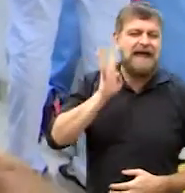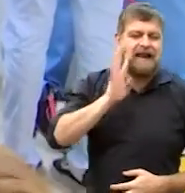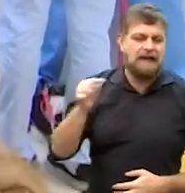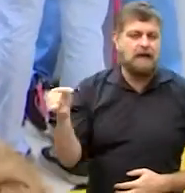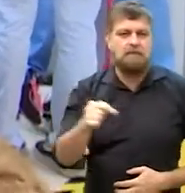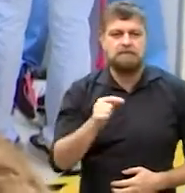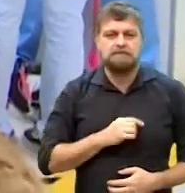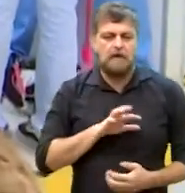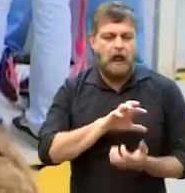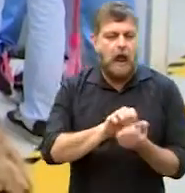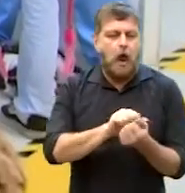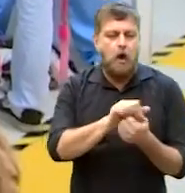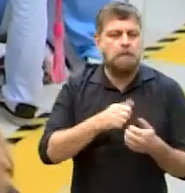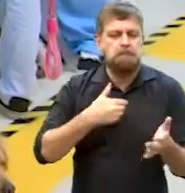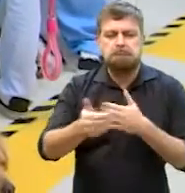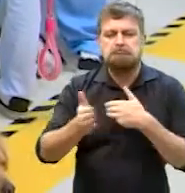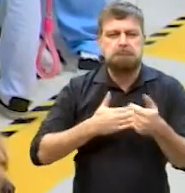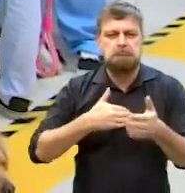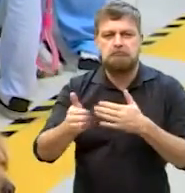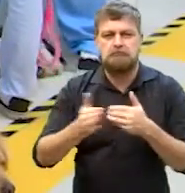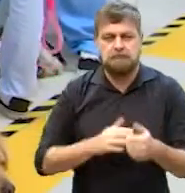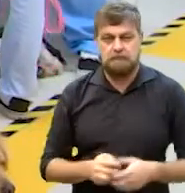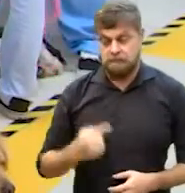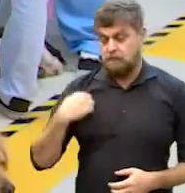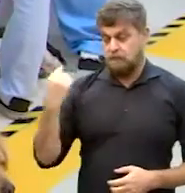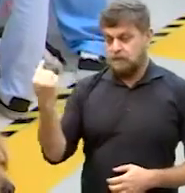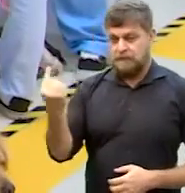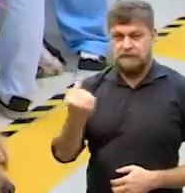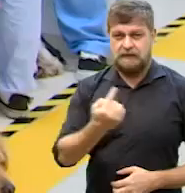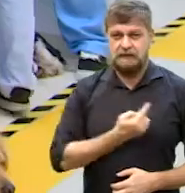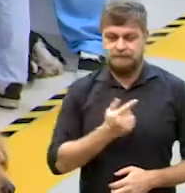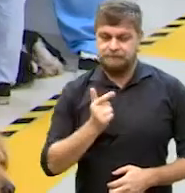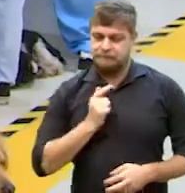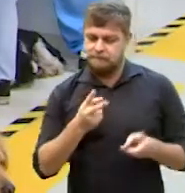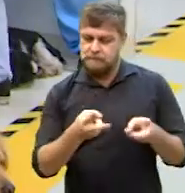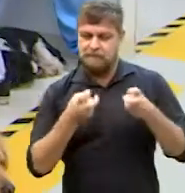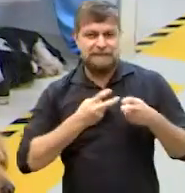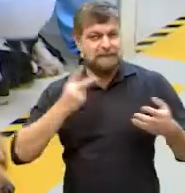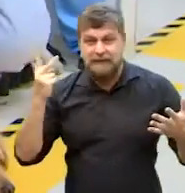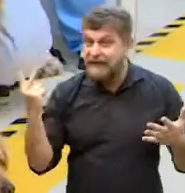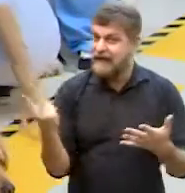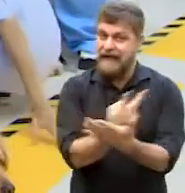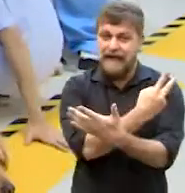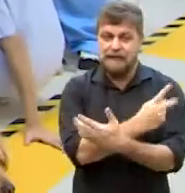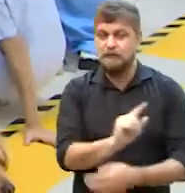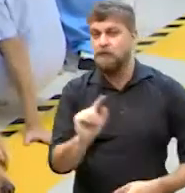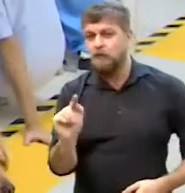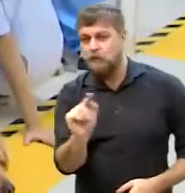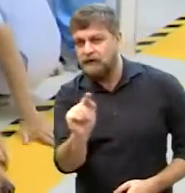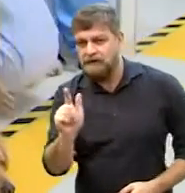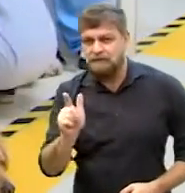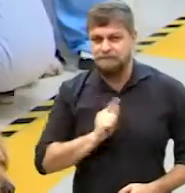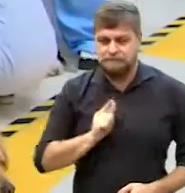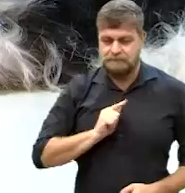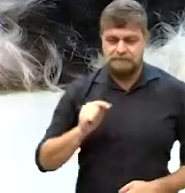legal quando o bichinho comer de tudo. A gente acaba tendo essa percepção errônea